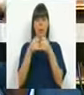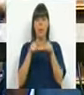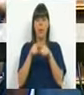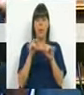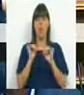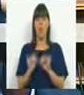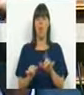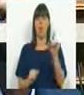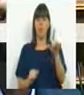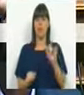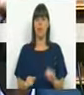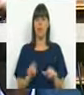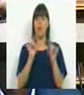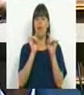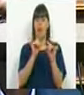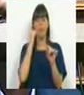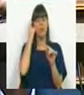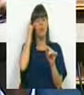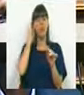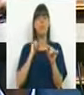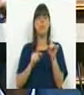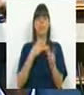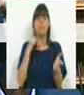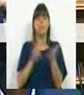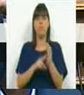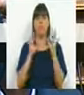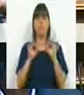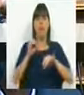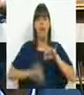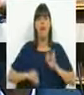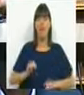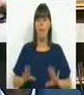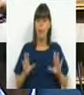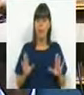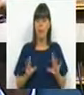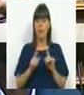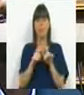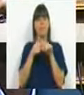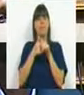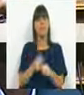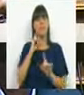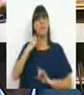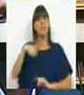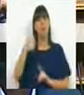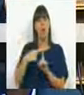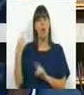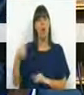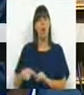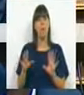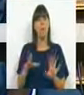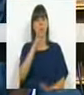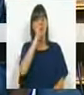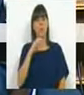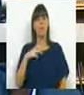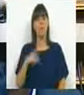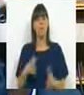partidos da oposição, esse sim, é que verdadeiramente põe em causa o cumprimento das principais obrigações do